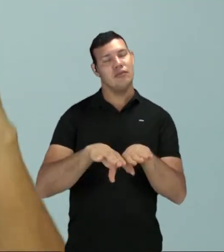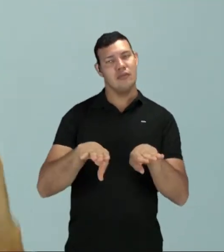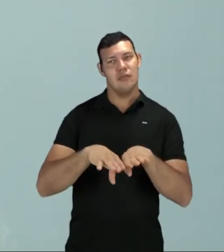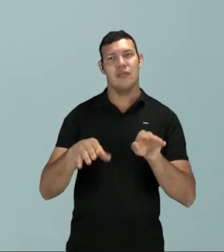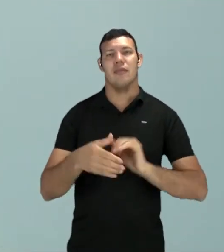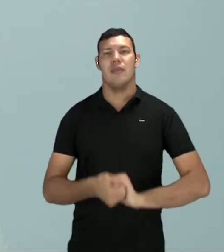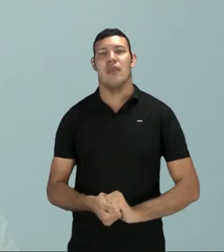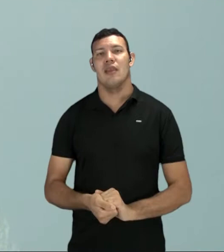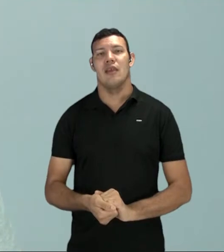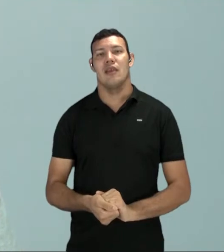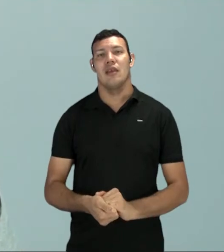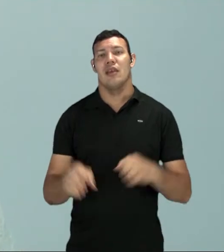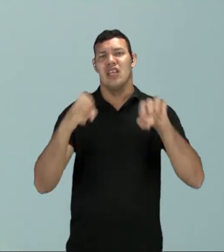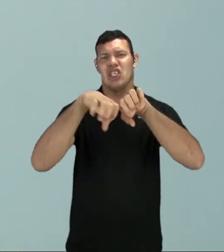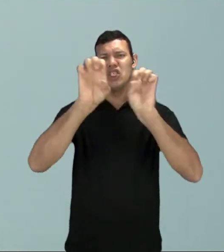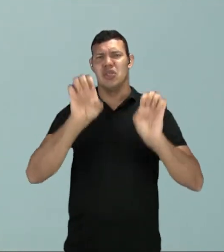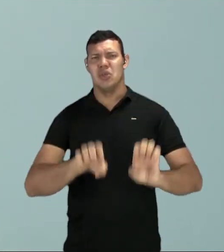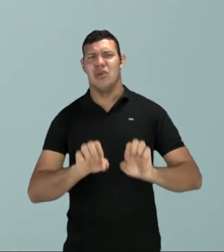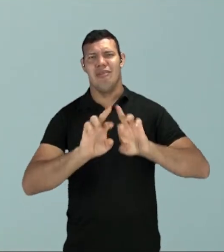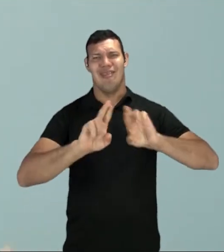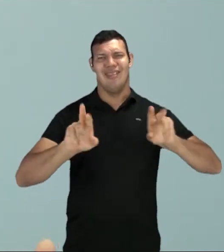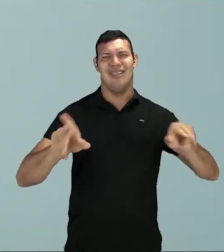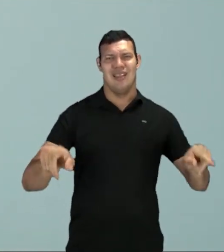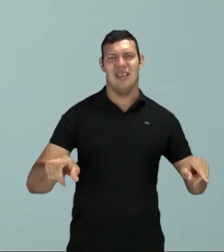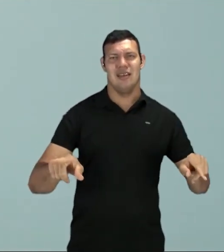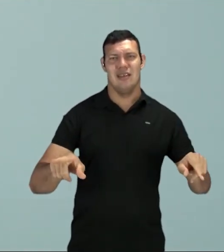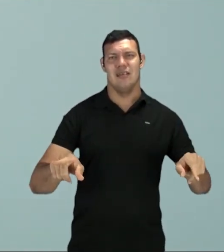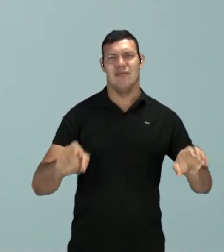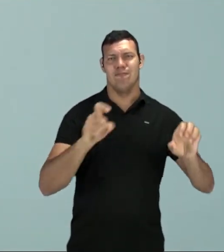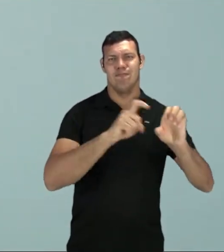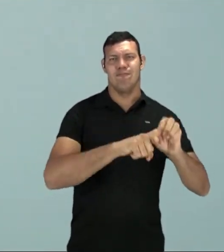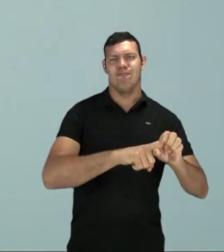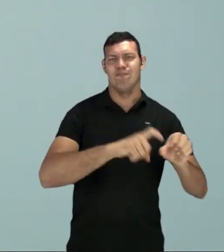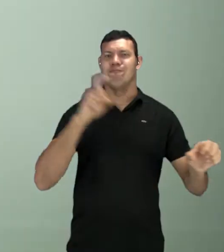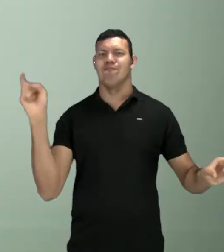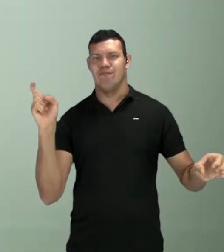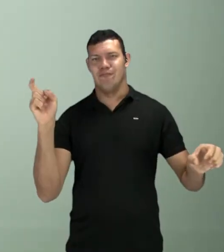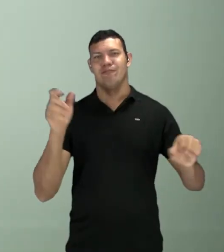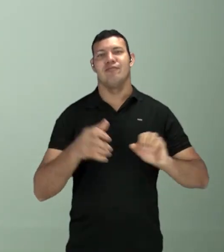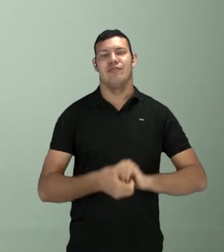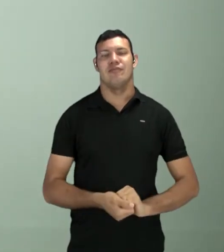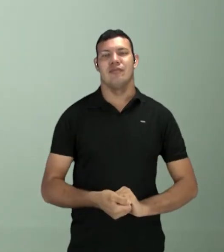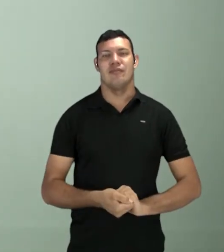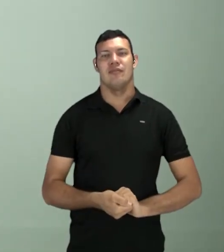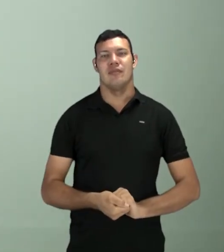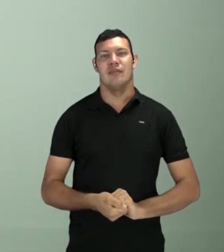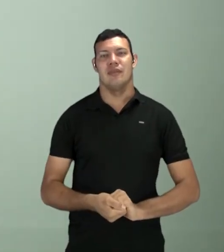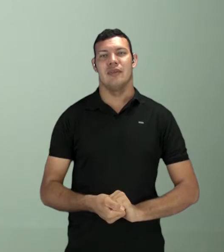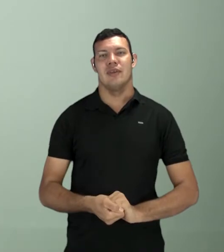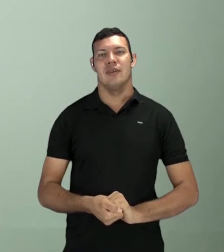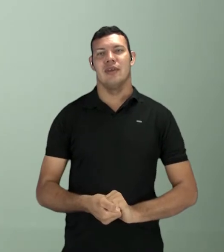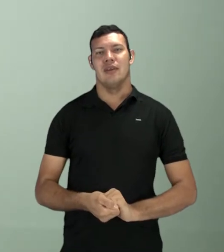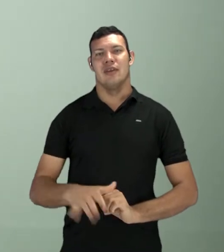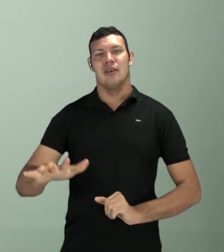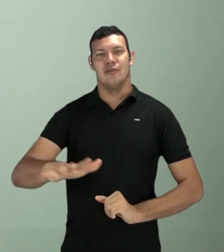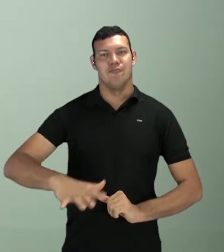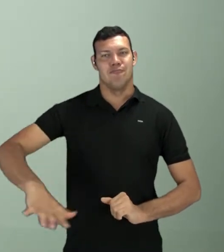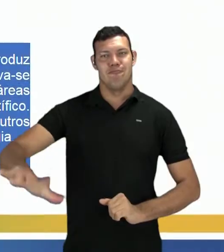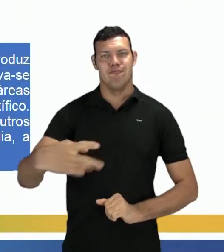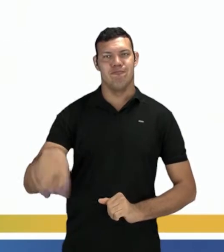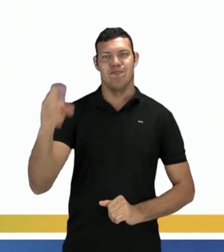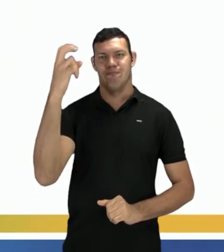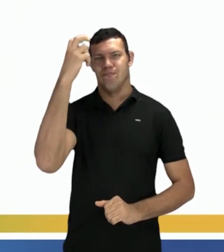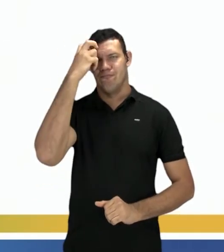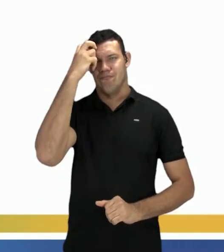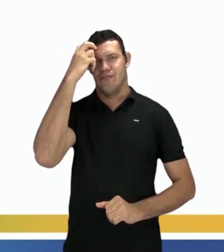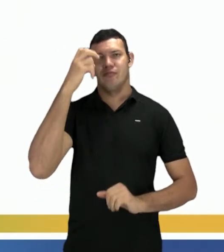o estruturalismo, elas vão se emancipar, essas áreas, vão ficar autônomas, ok? Como novas áreas do conhecimento.